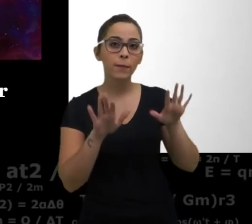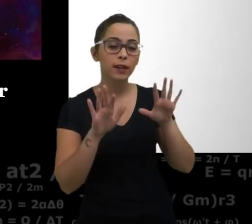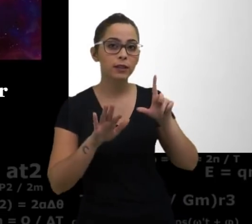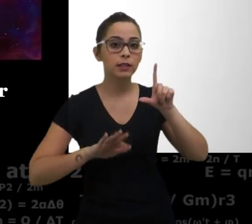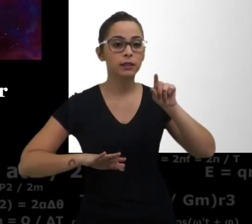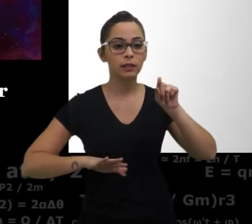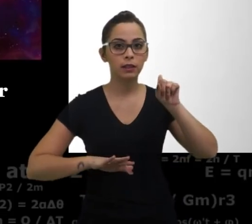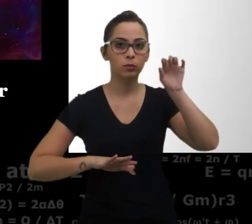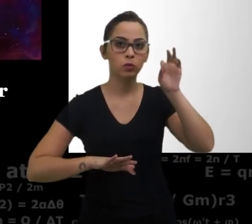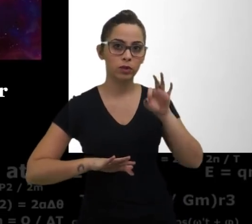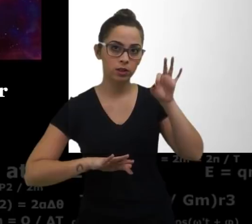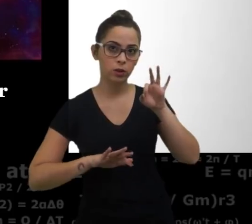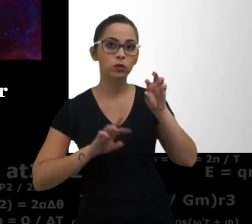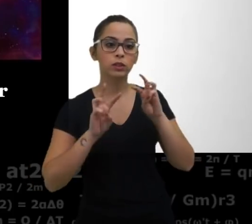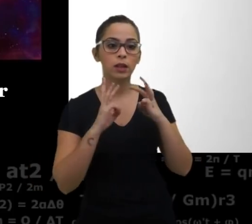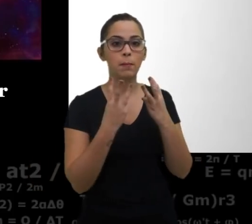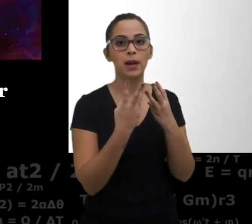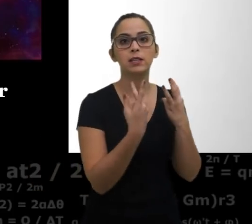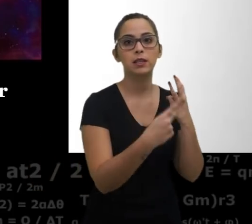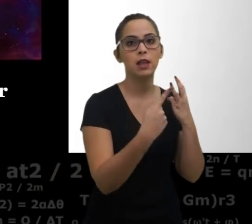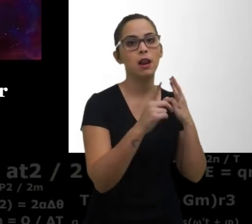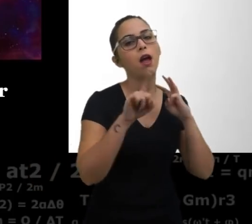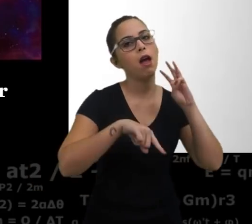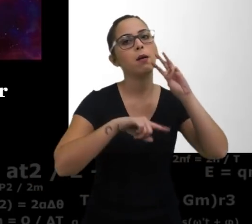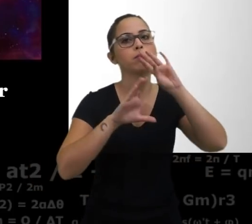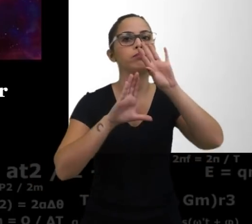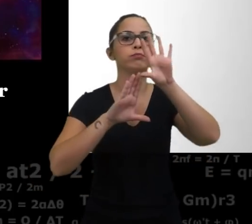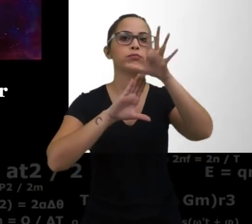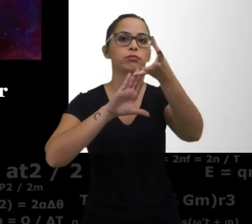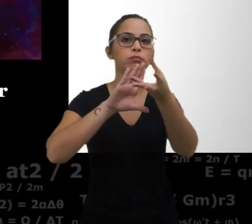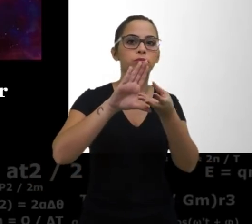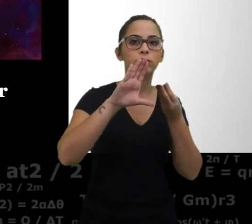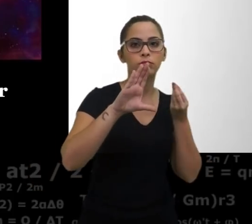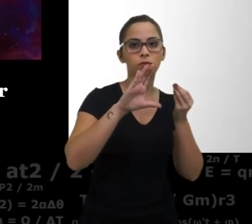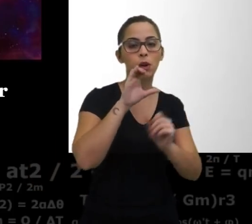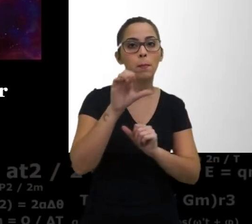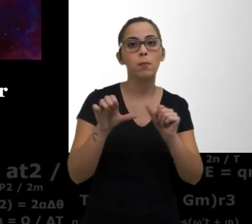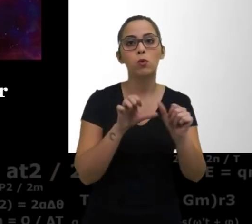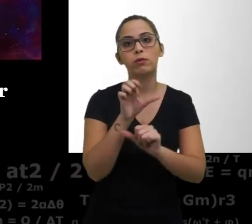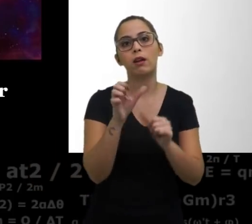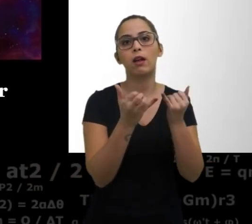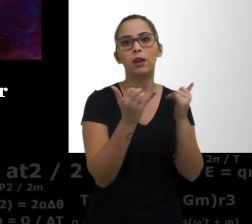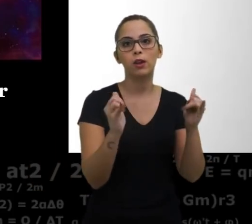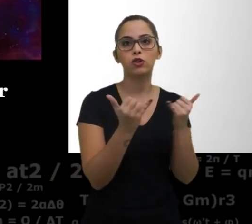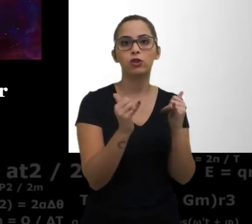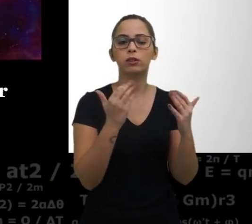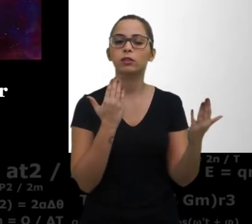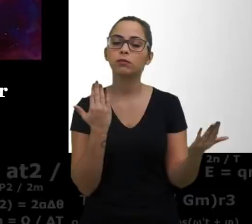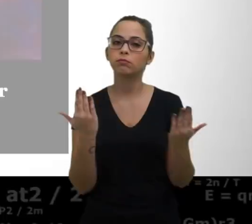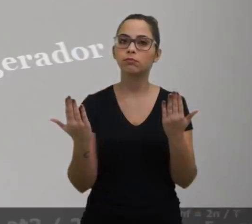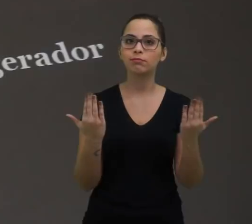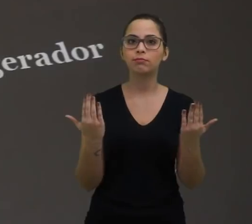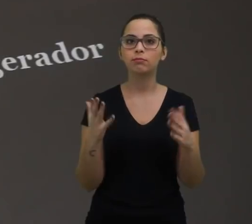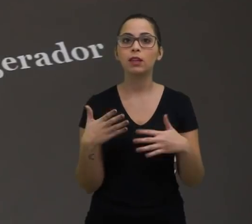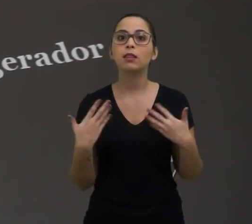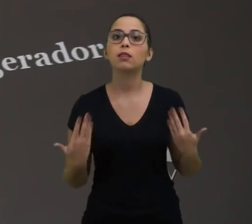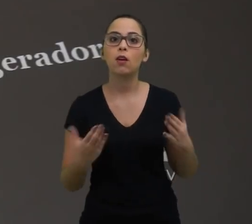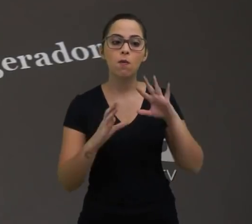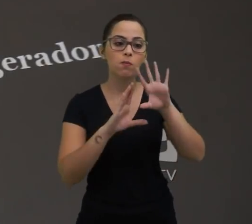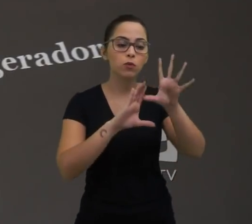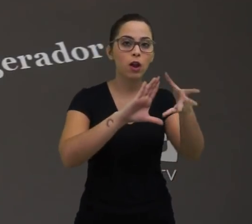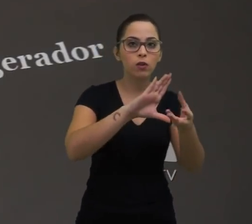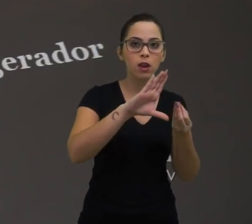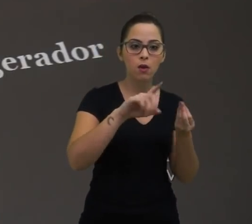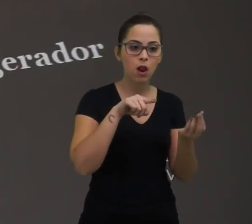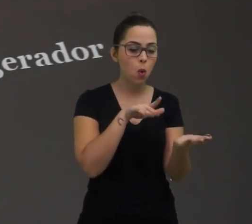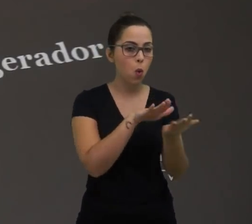um análogo a uma hidrelétrica, porque a hidrelétrica também transforma energia potencial gravitacional em outros tipos de energia. Tá? Então, a